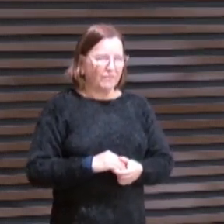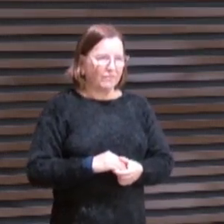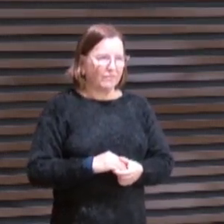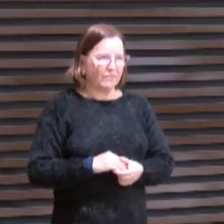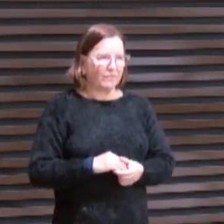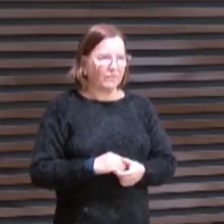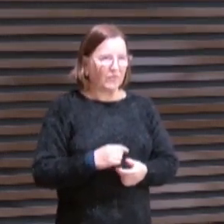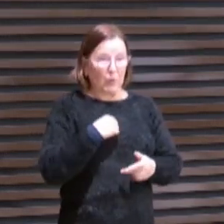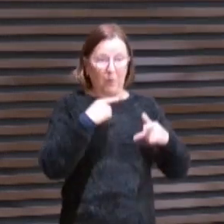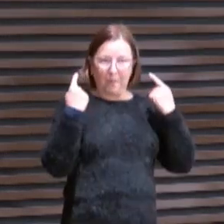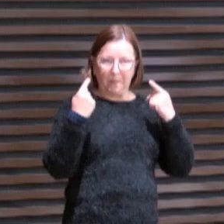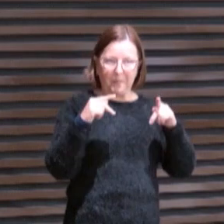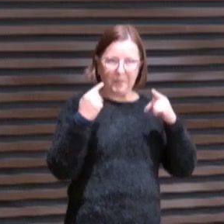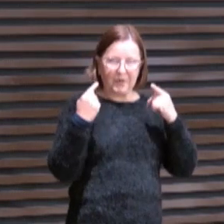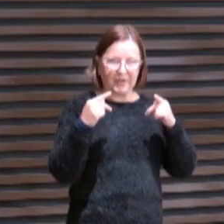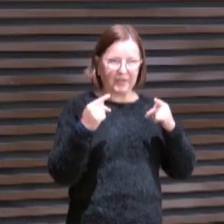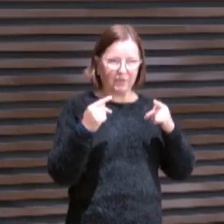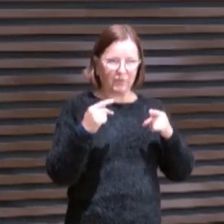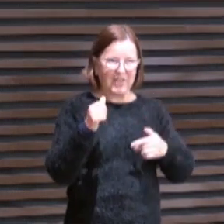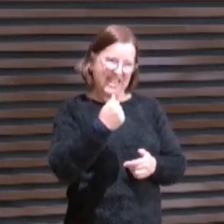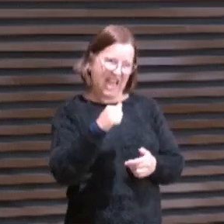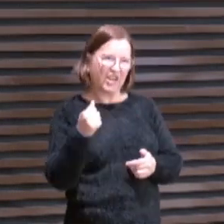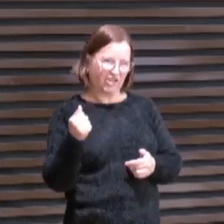Eu estava pregando lá na Argentina